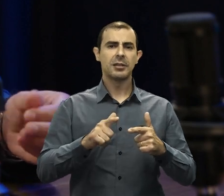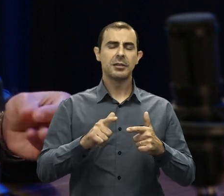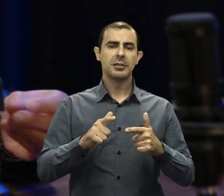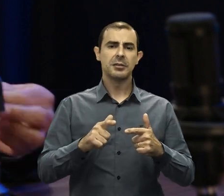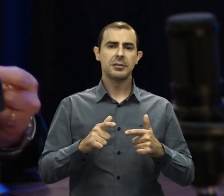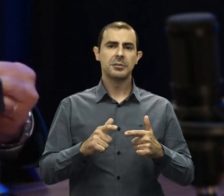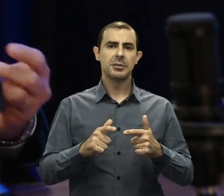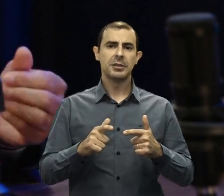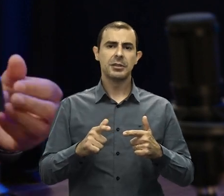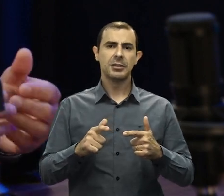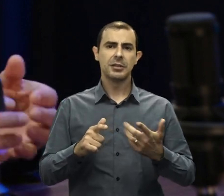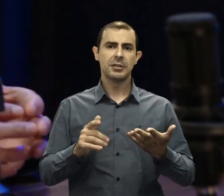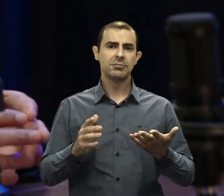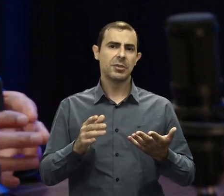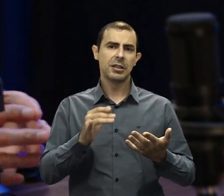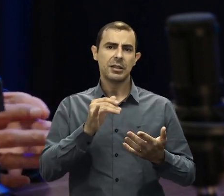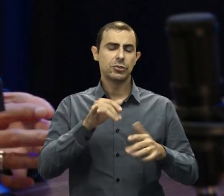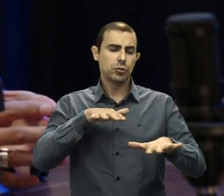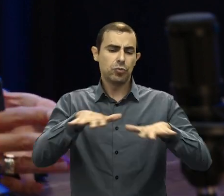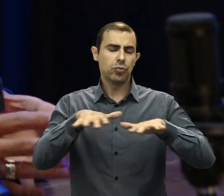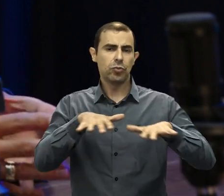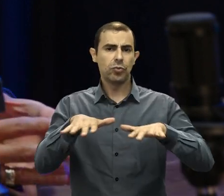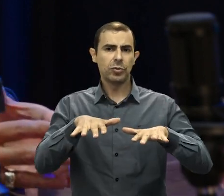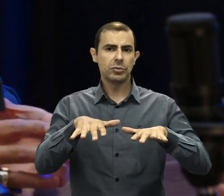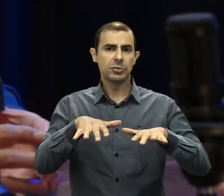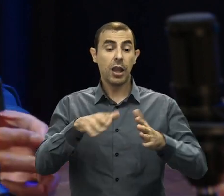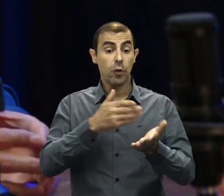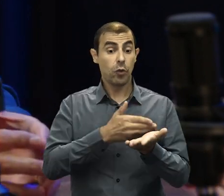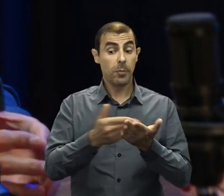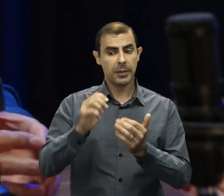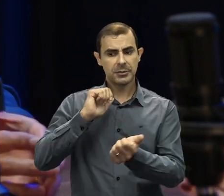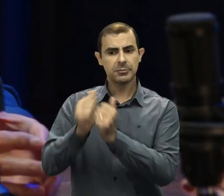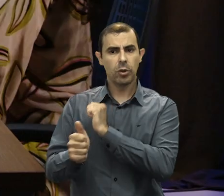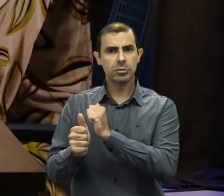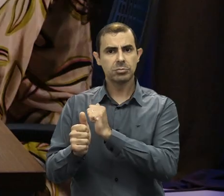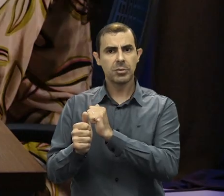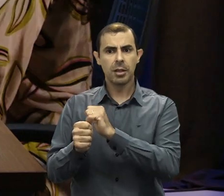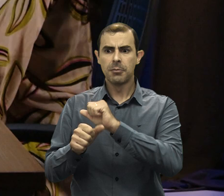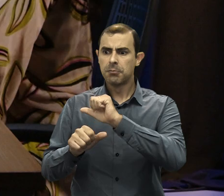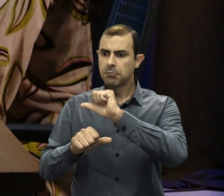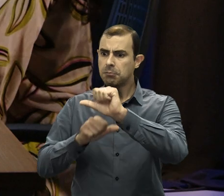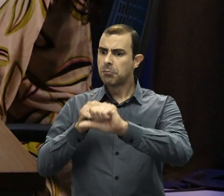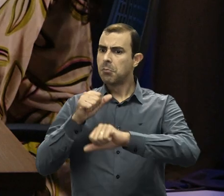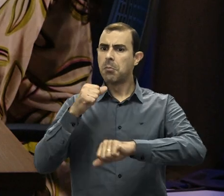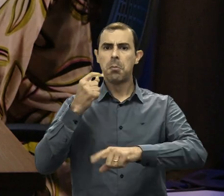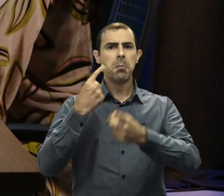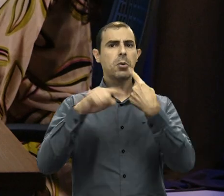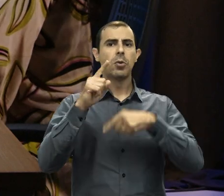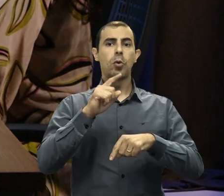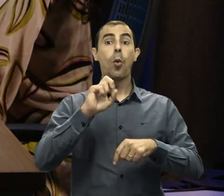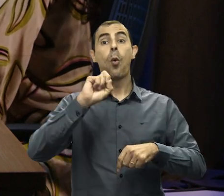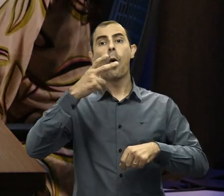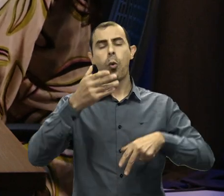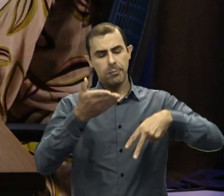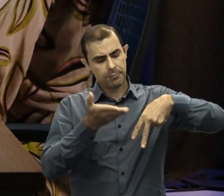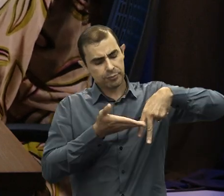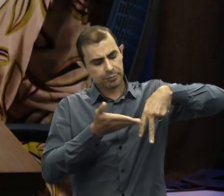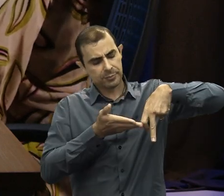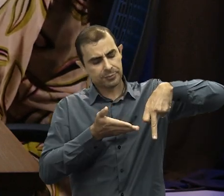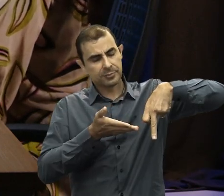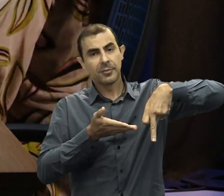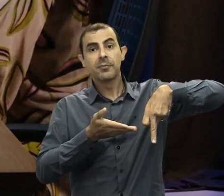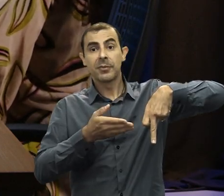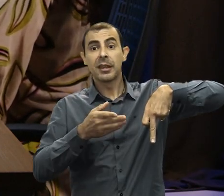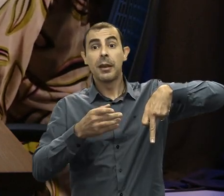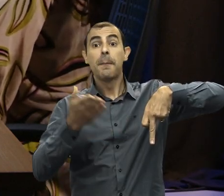algum tipo de problema motor, que começa a praticar esporte e a vida, ou um amputado que tinha uma